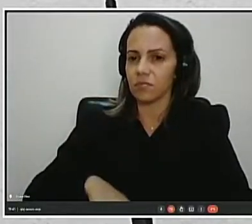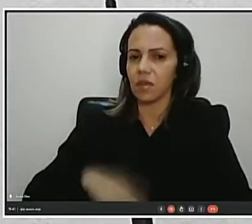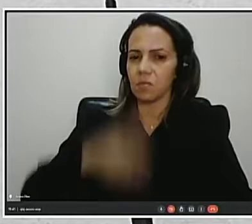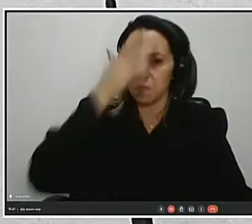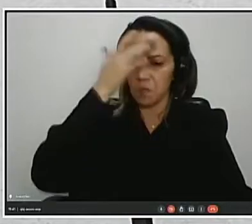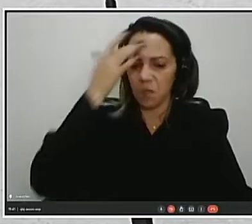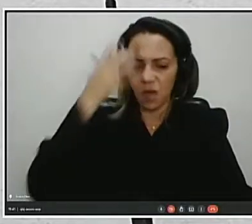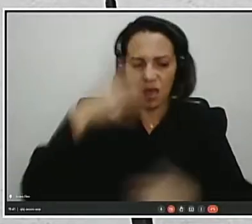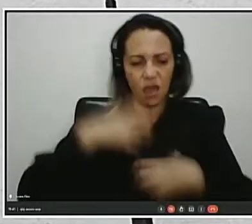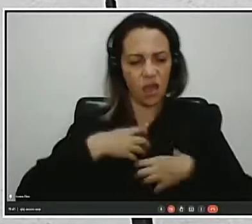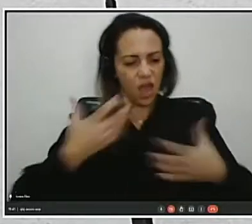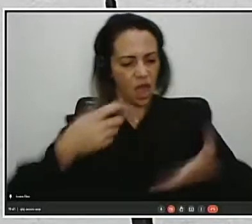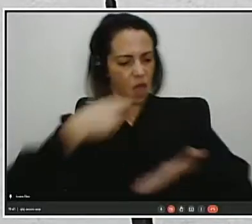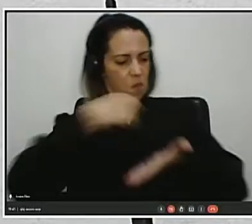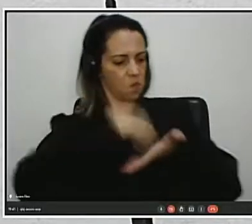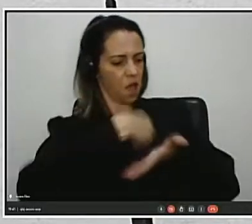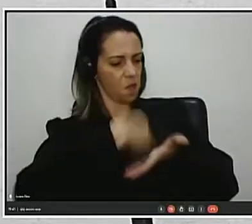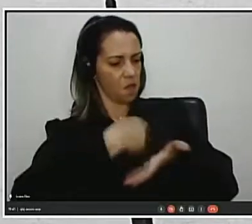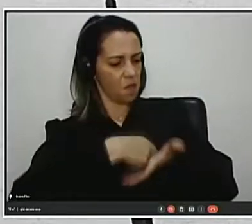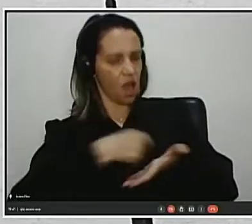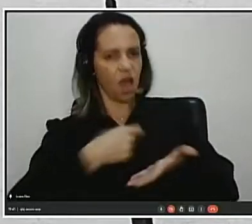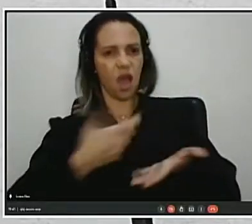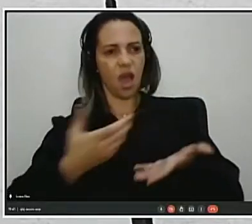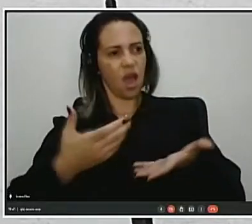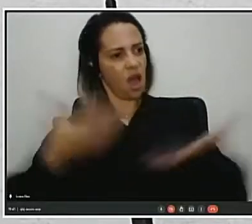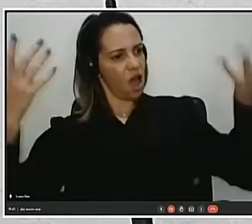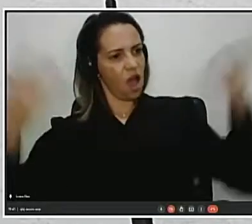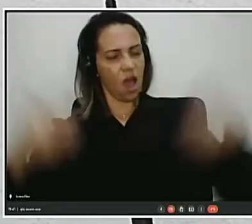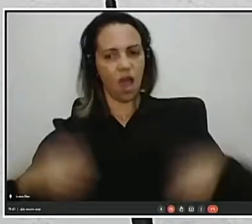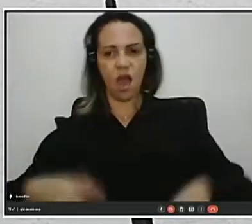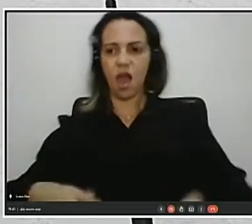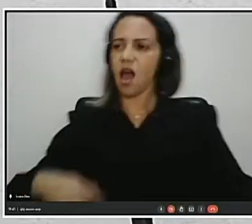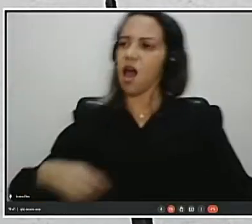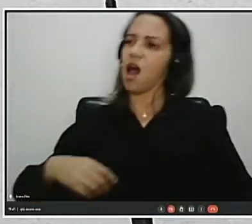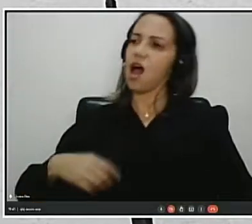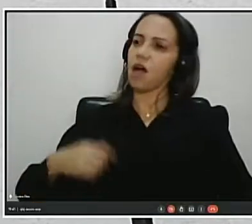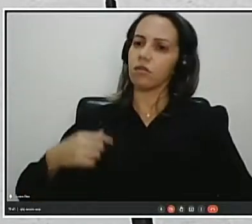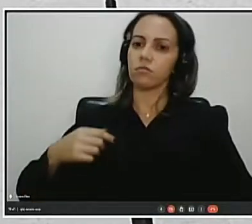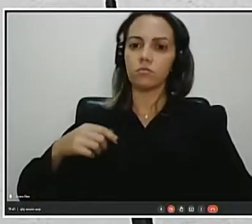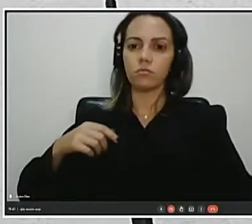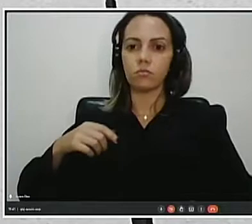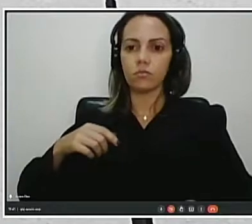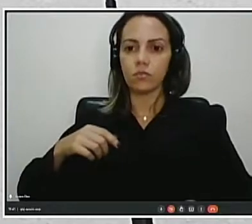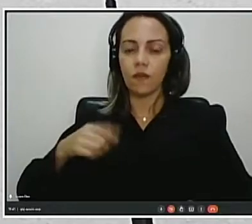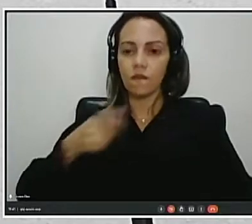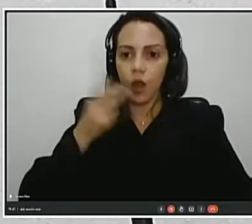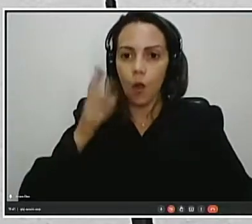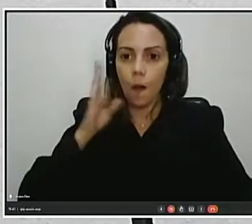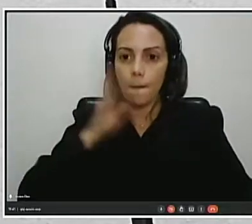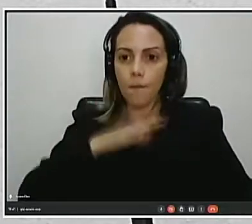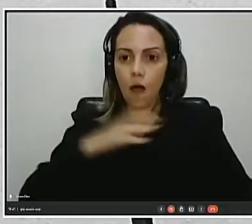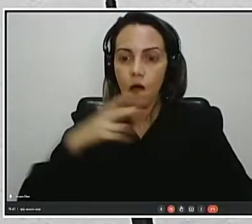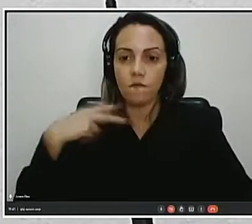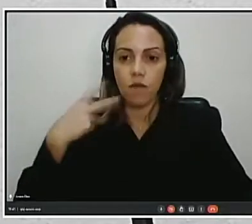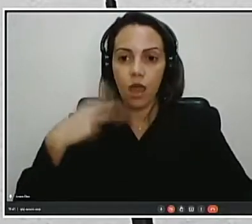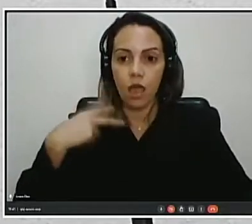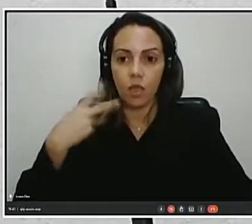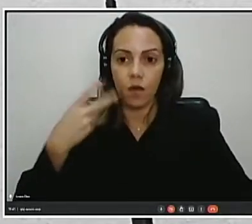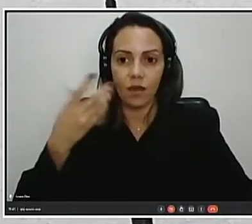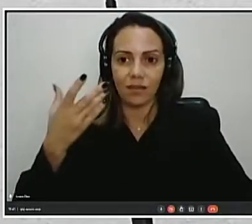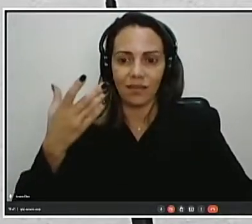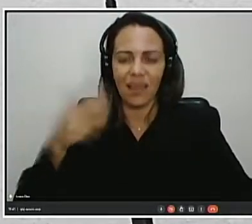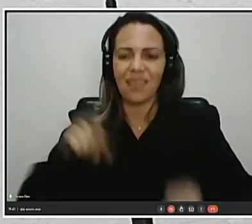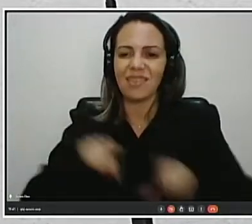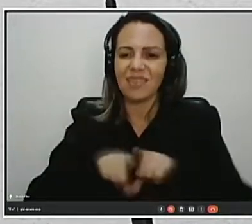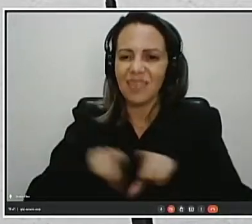cobranças e críticas que recebeu, utilizou o espaço da rádio para falar mal das vereadoras. Ainda questionou o